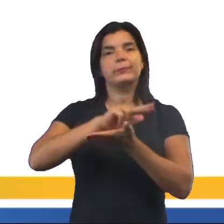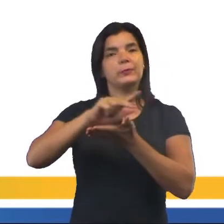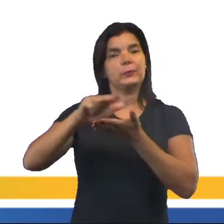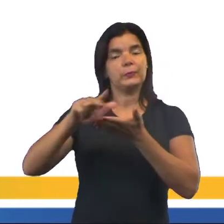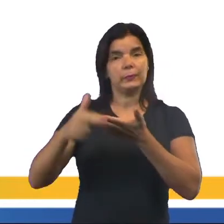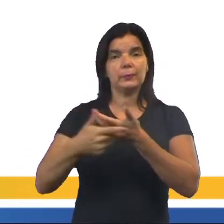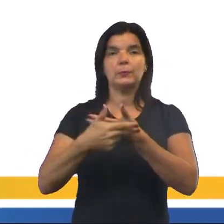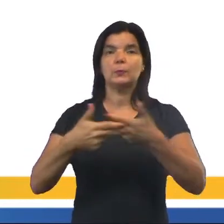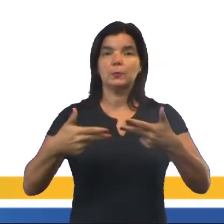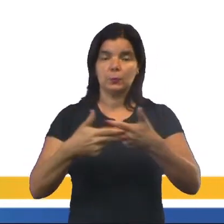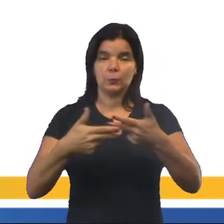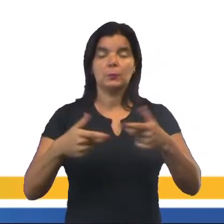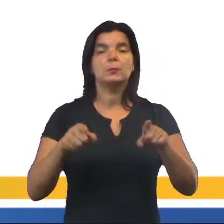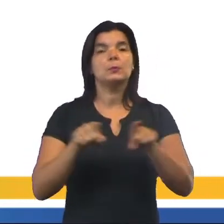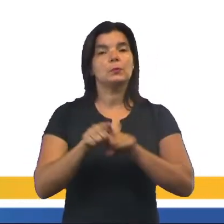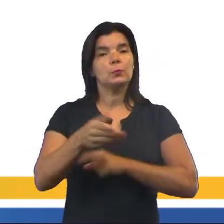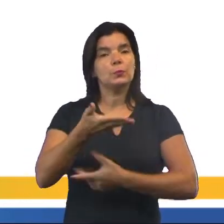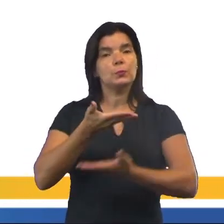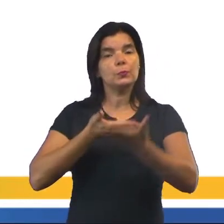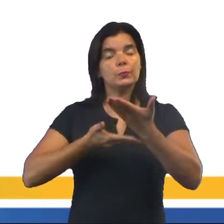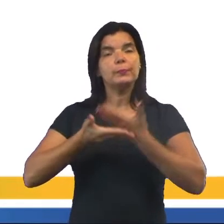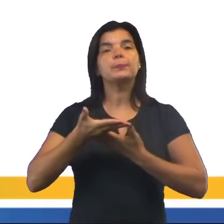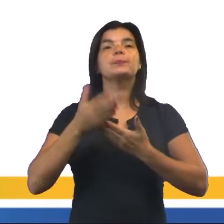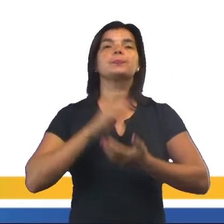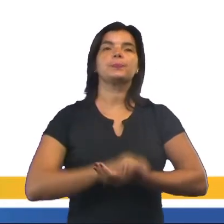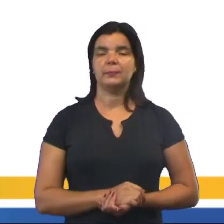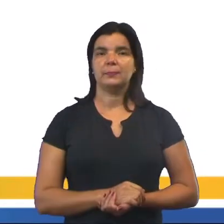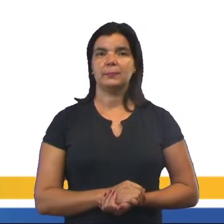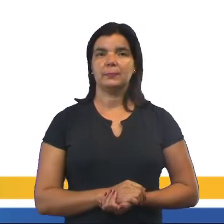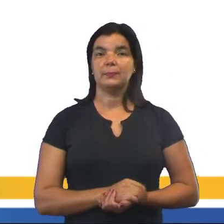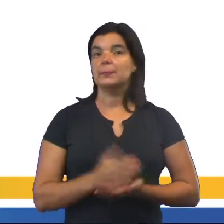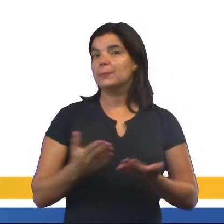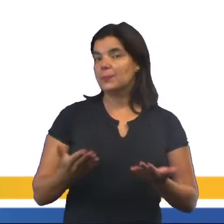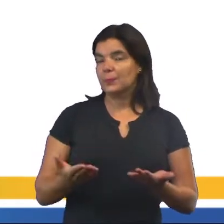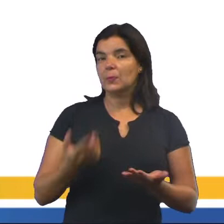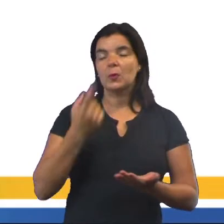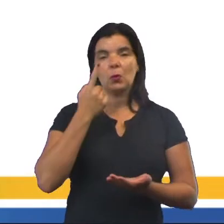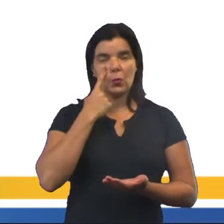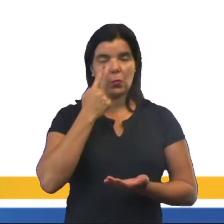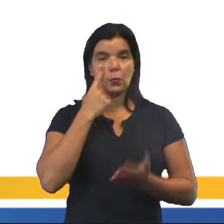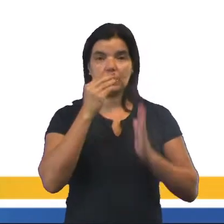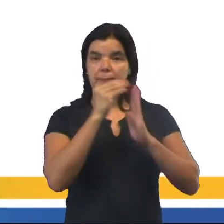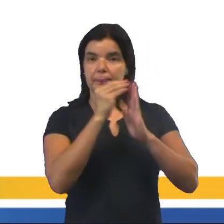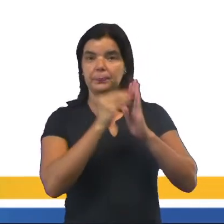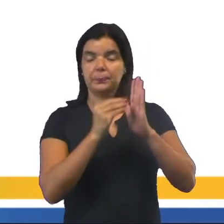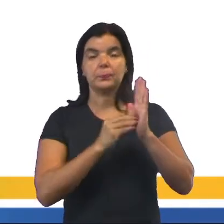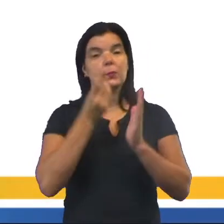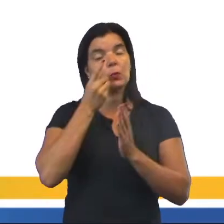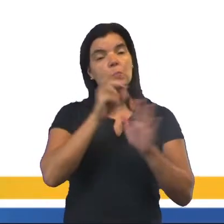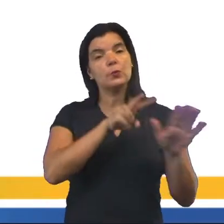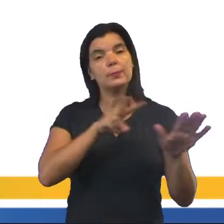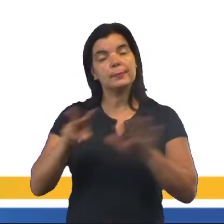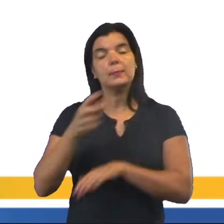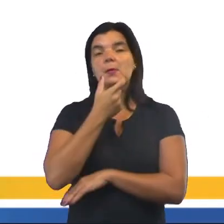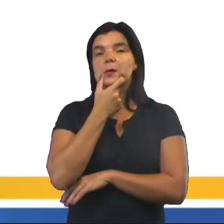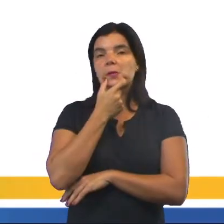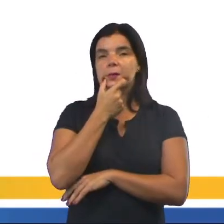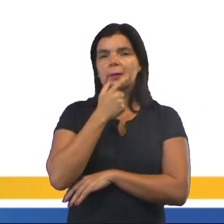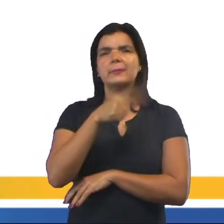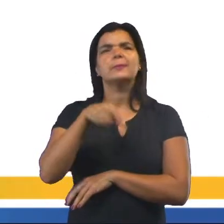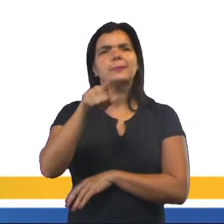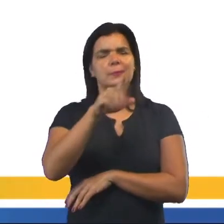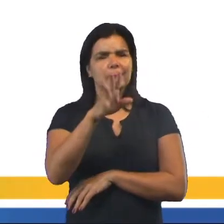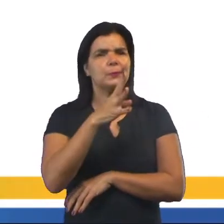diversas situações e interações. Então, vamos dar uma olhada nos dias da semana em inglês. Você já